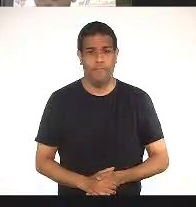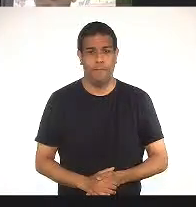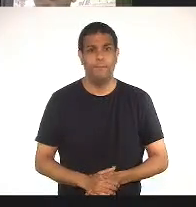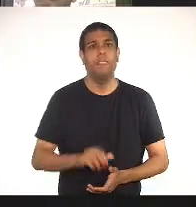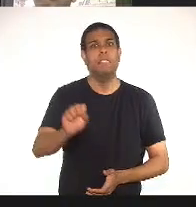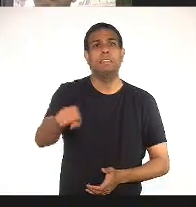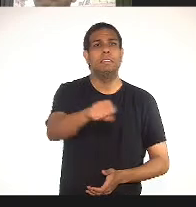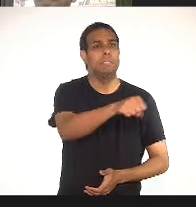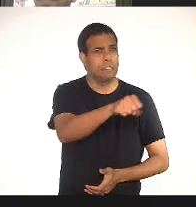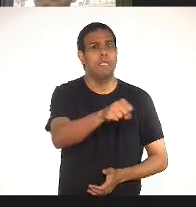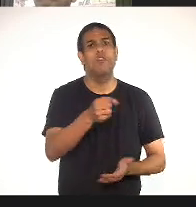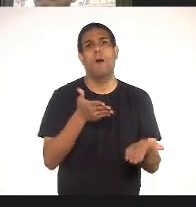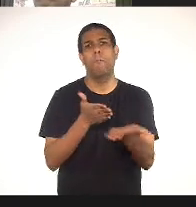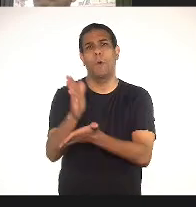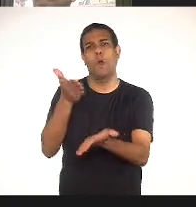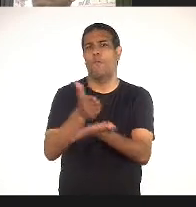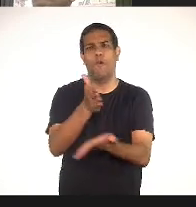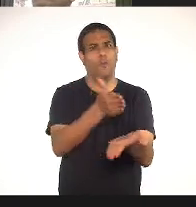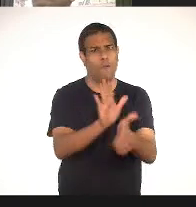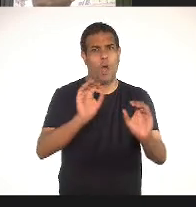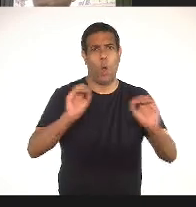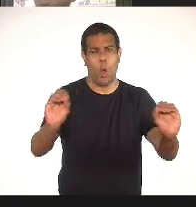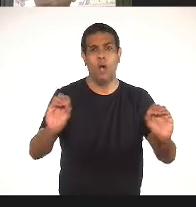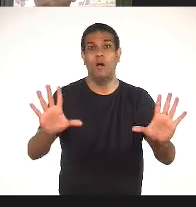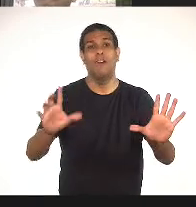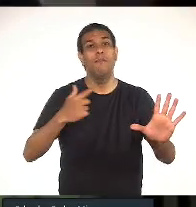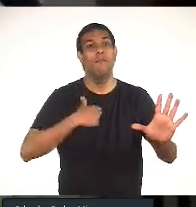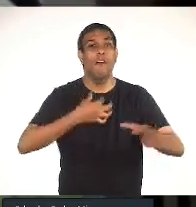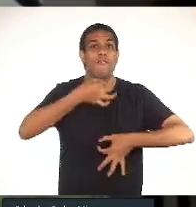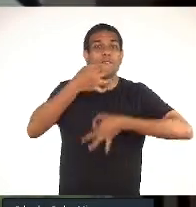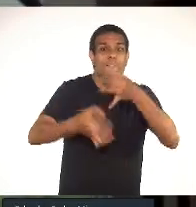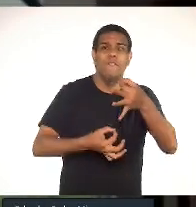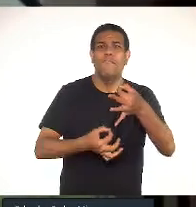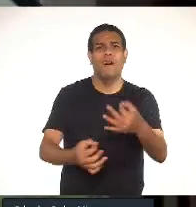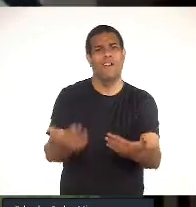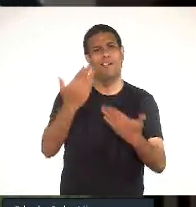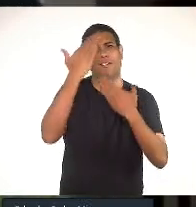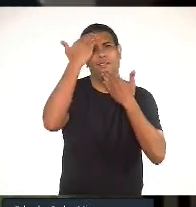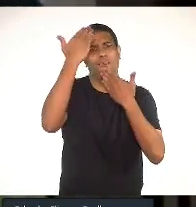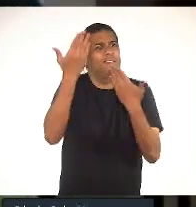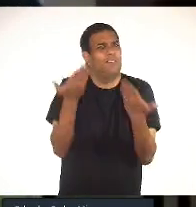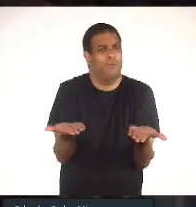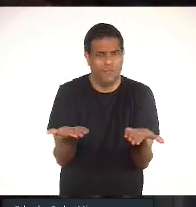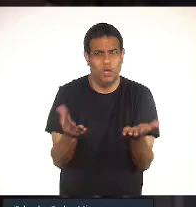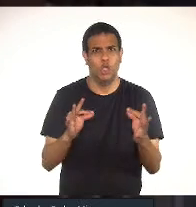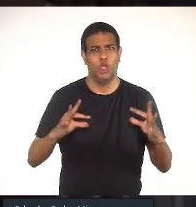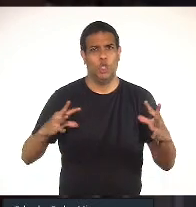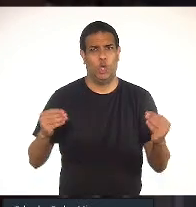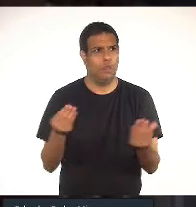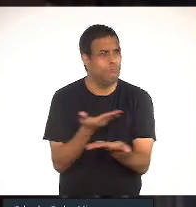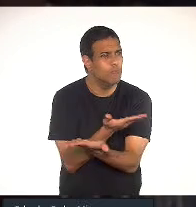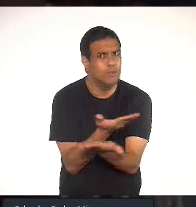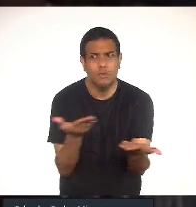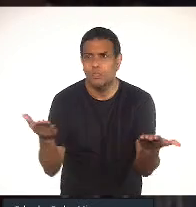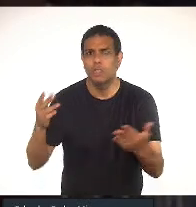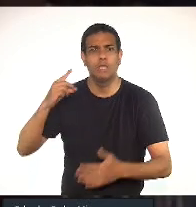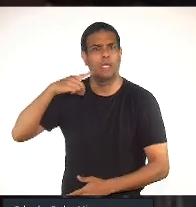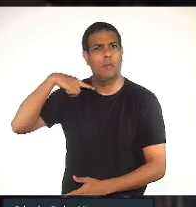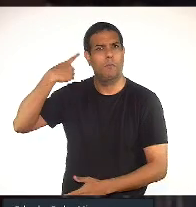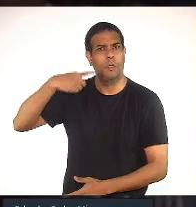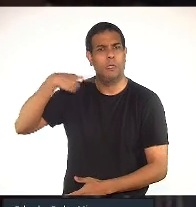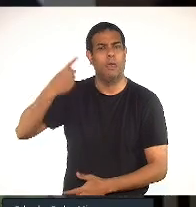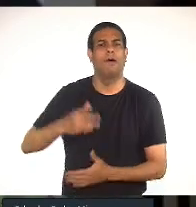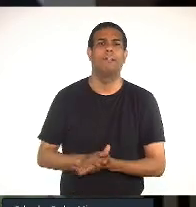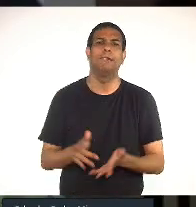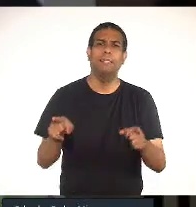Sim, foi aprovado. Foi aprovado. Então, minha declaração de voto é um agradecimento a todos os deputados, né?